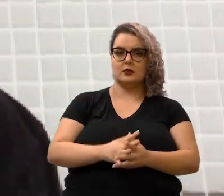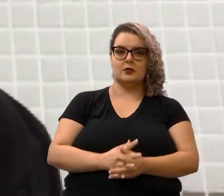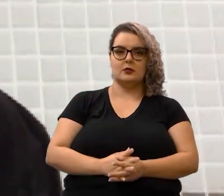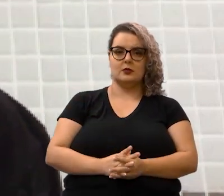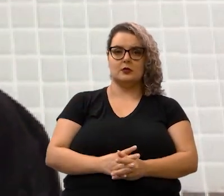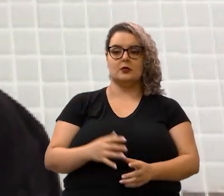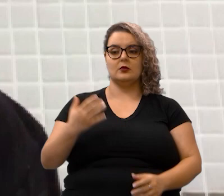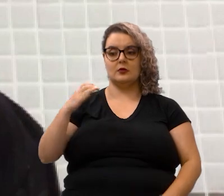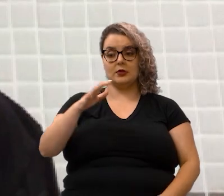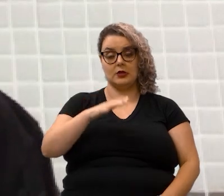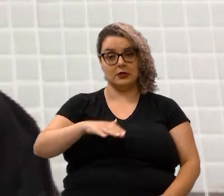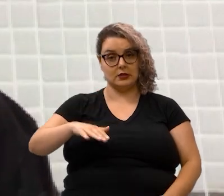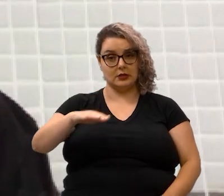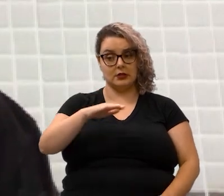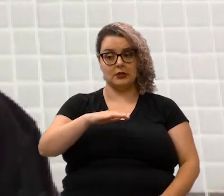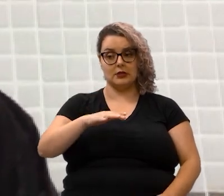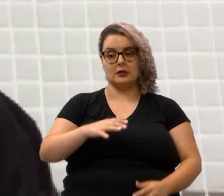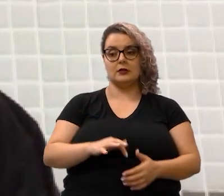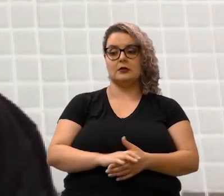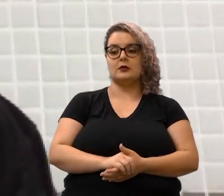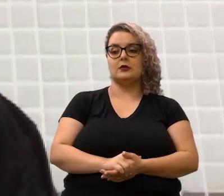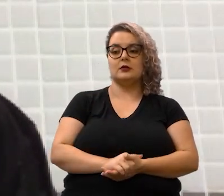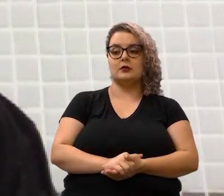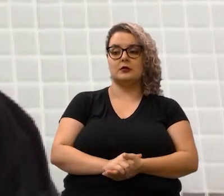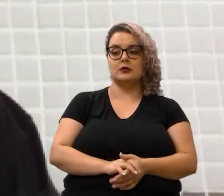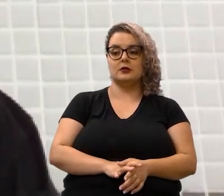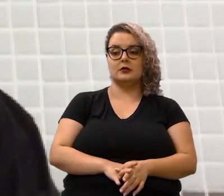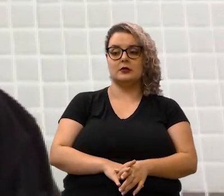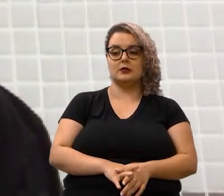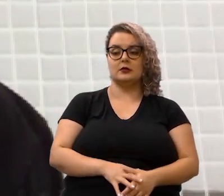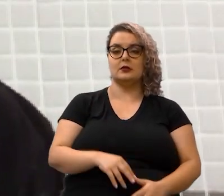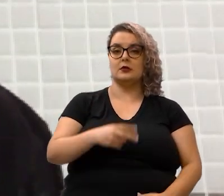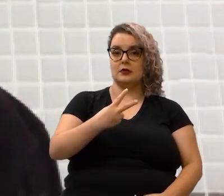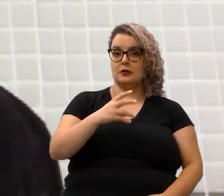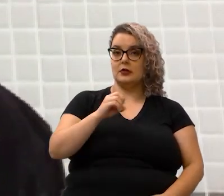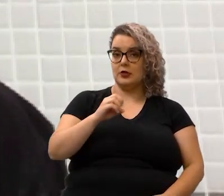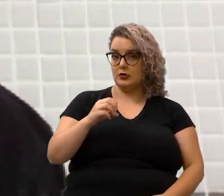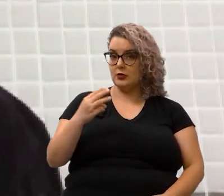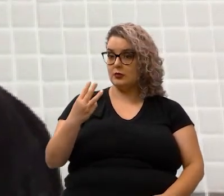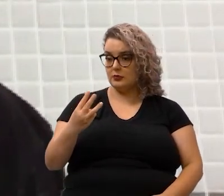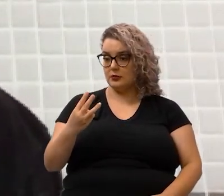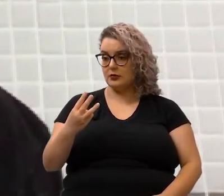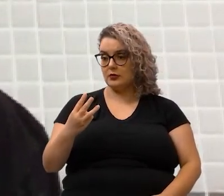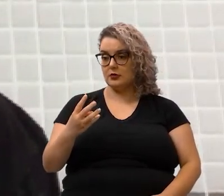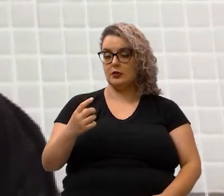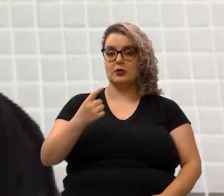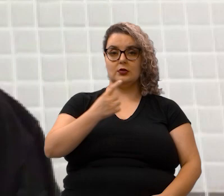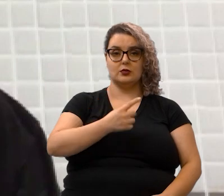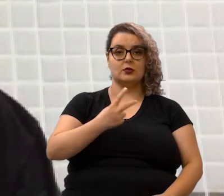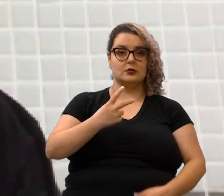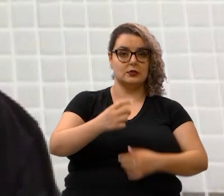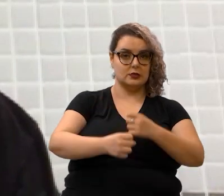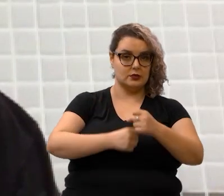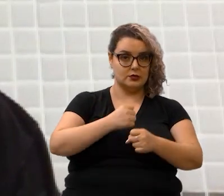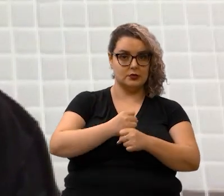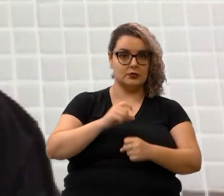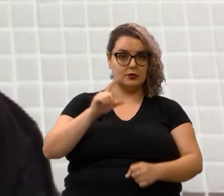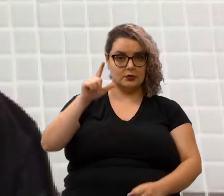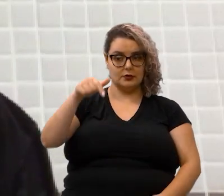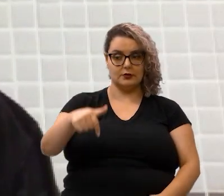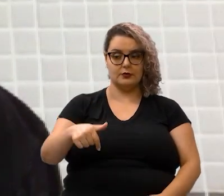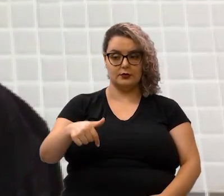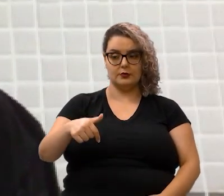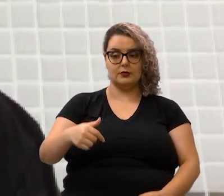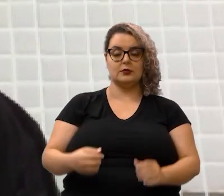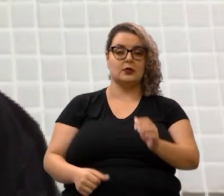foi lançada no mercado. Aliás, em 2003, 12 anos depois